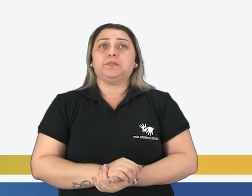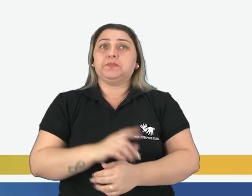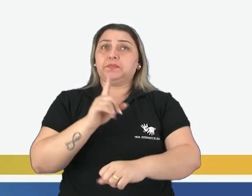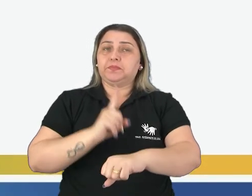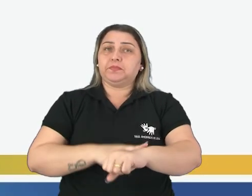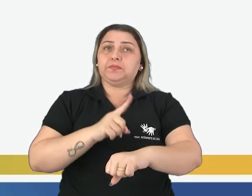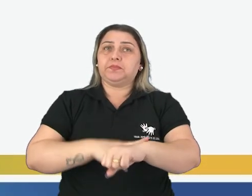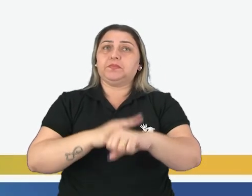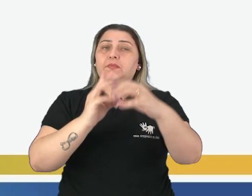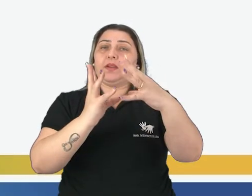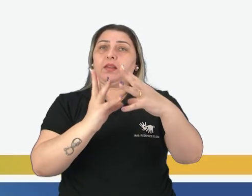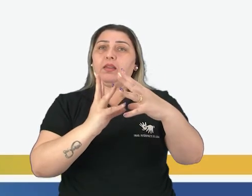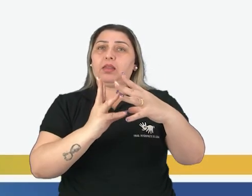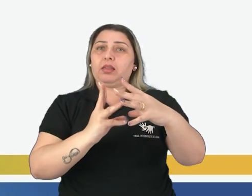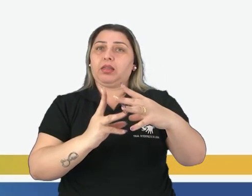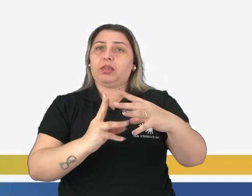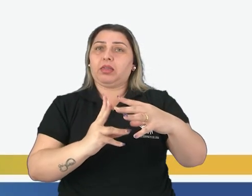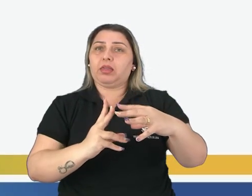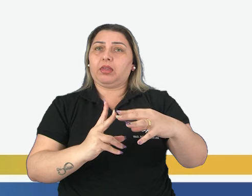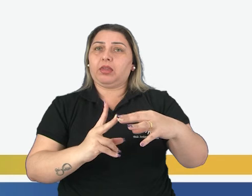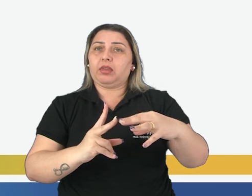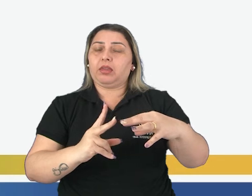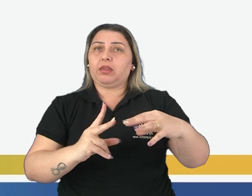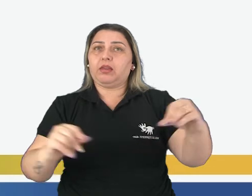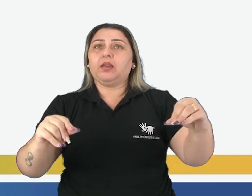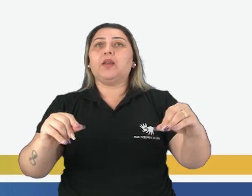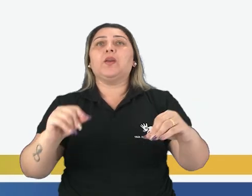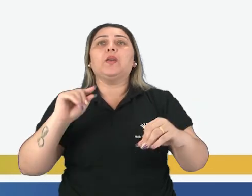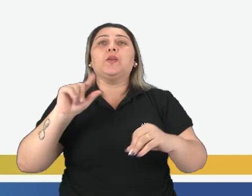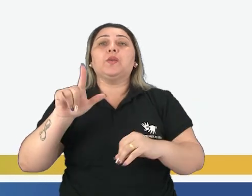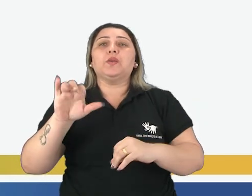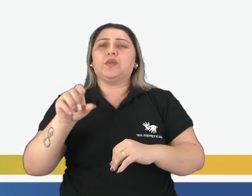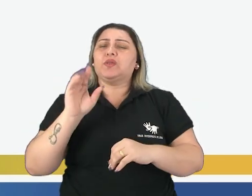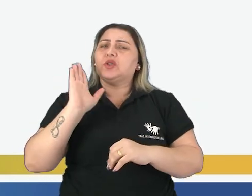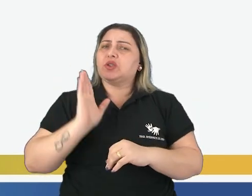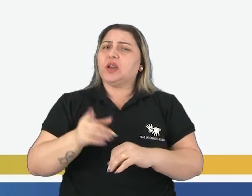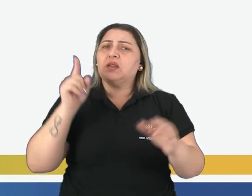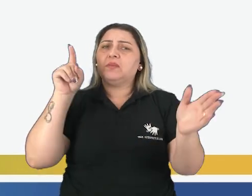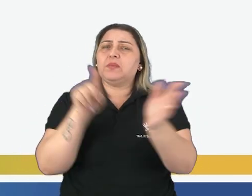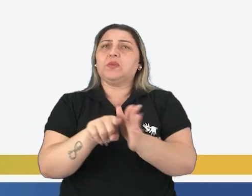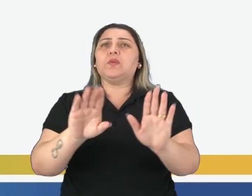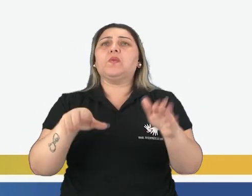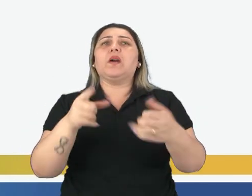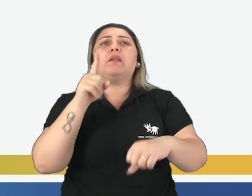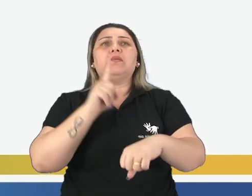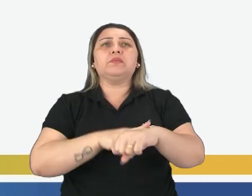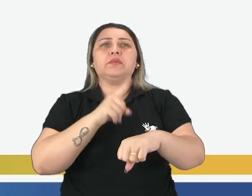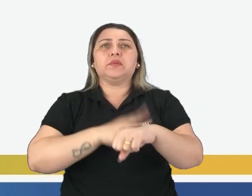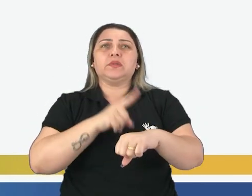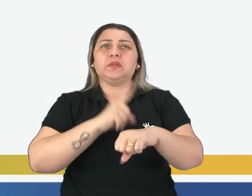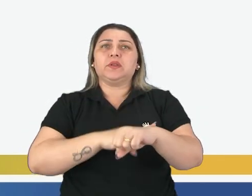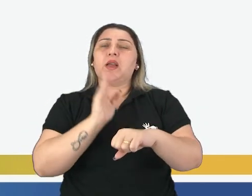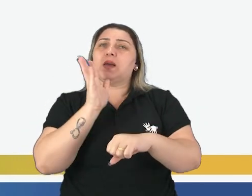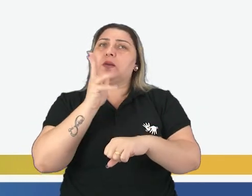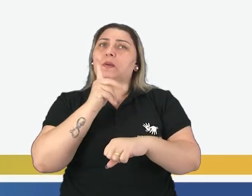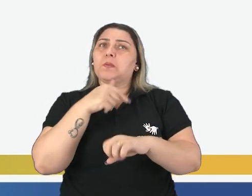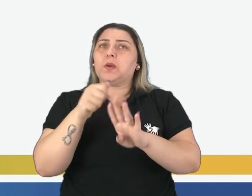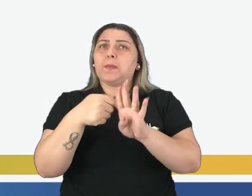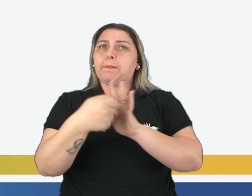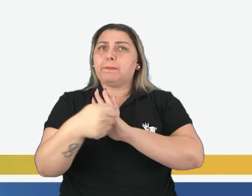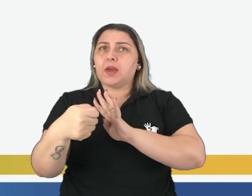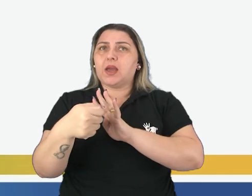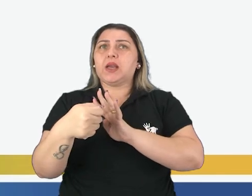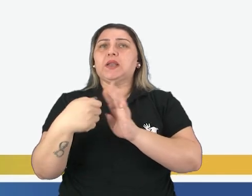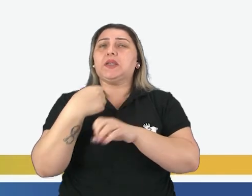O tempo de decomposição do lixo. Você já se perguntou qual o tempo de decomposição do lixo? Será